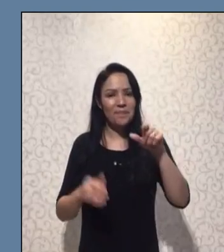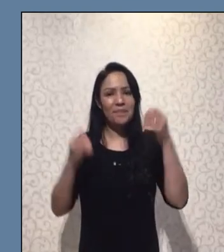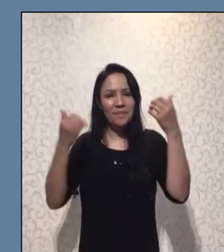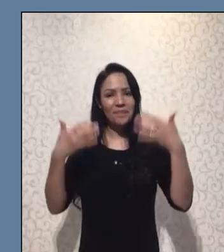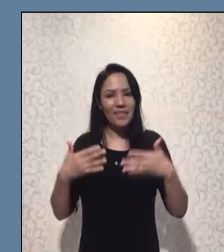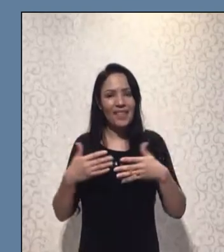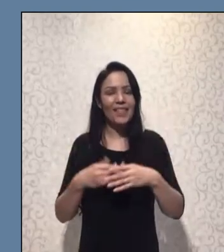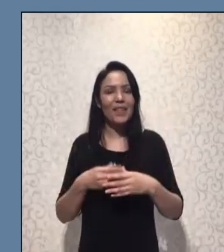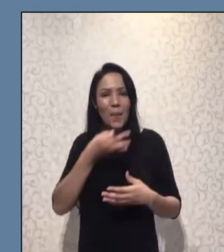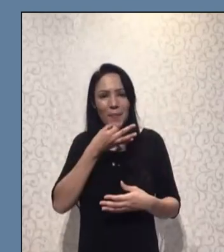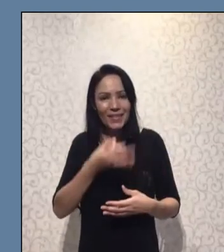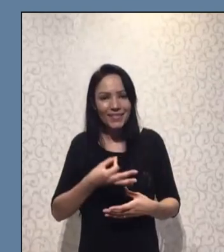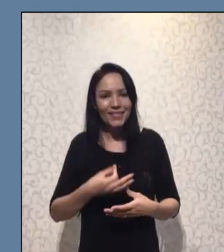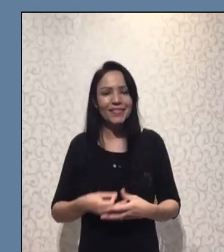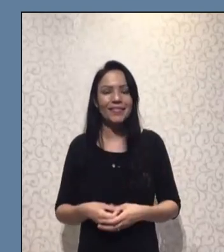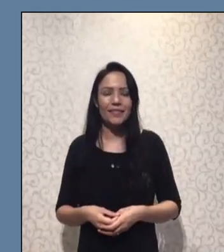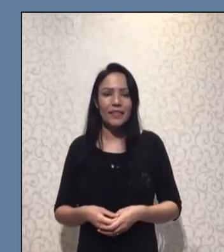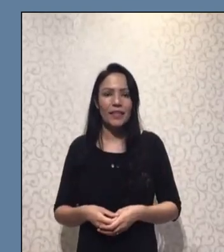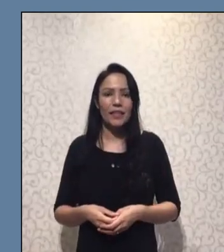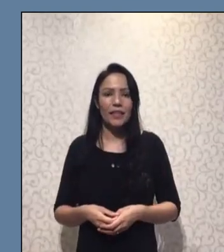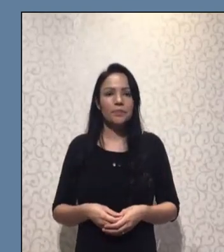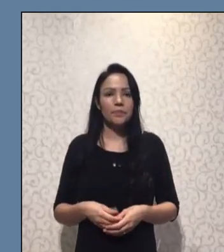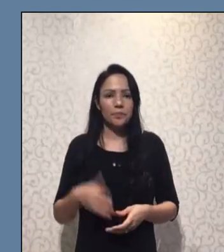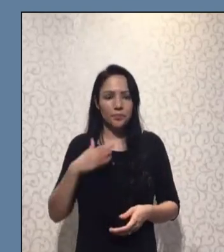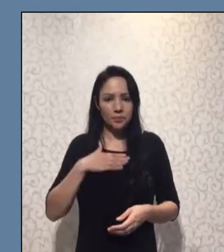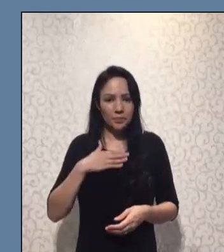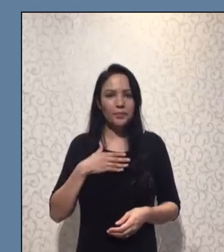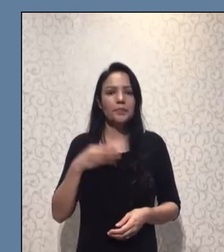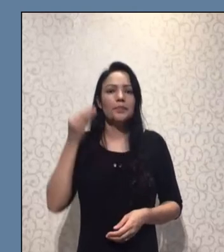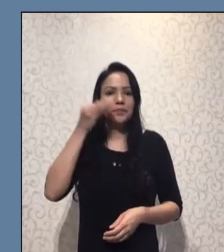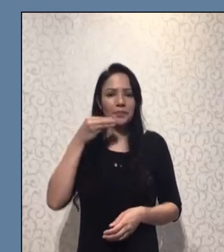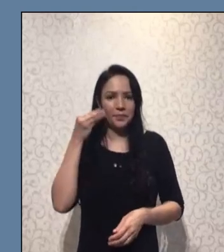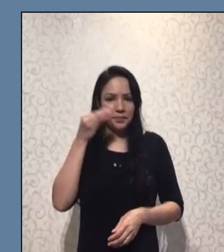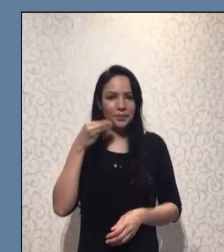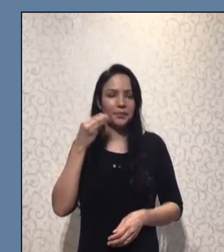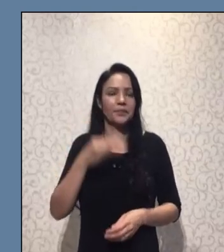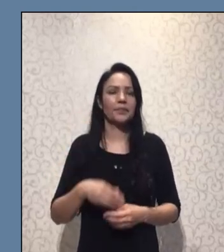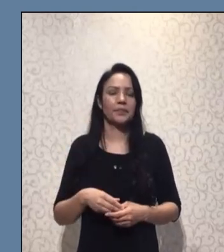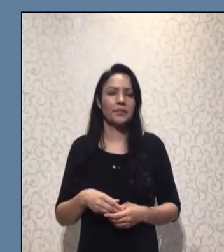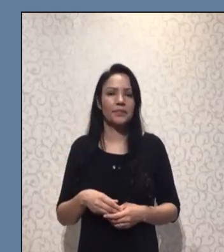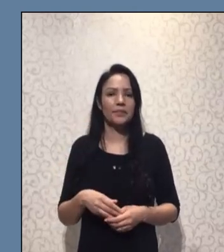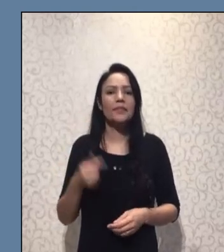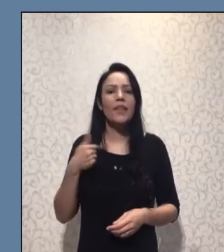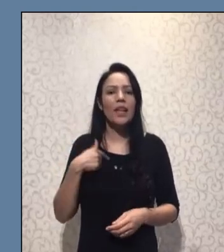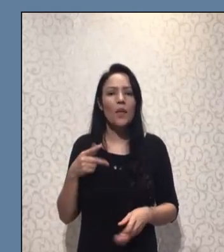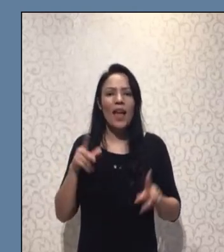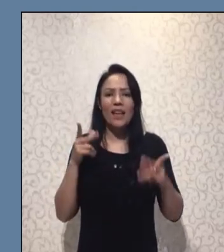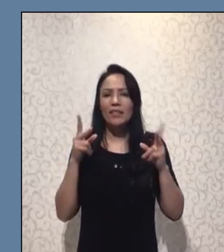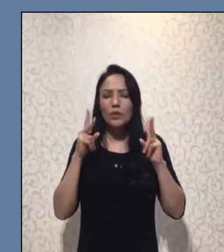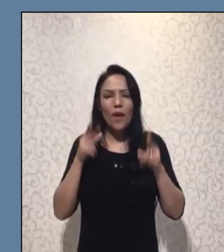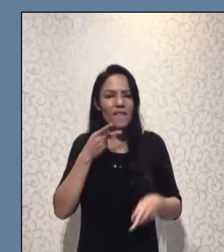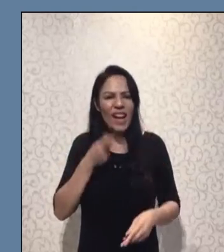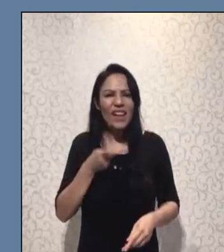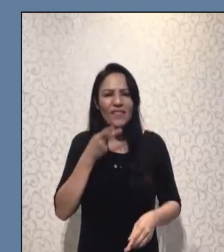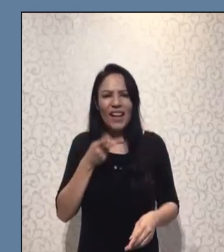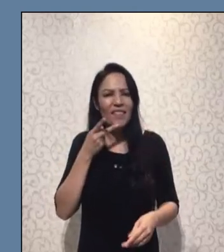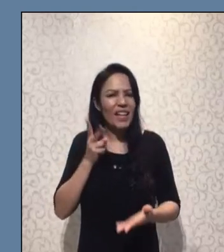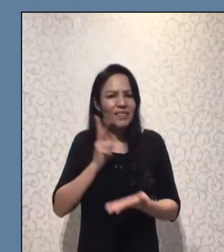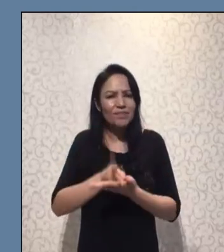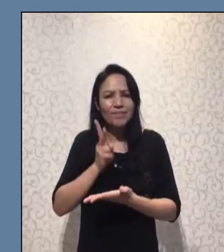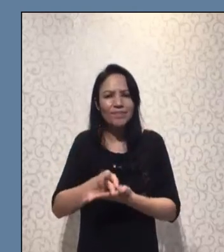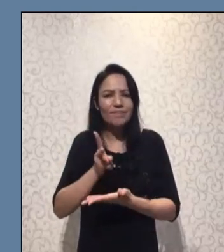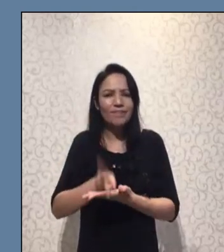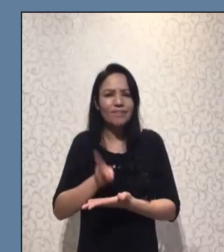É uma coisa que, pela minha experiência, eu acho que eu fico batendo na mesma tecla, entendeu? Eu fico